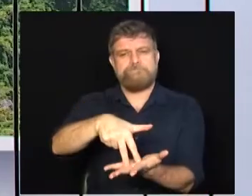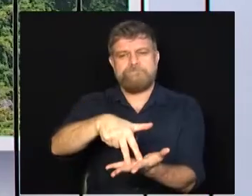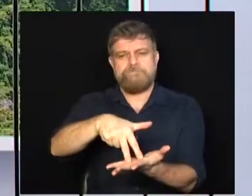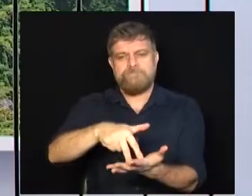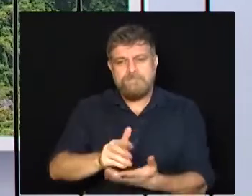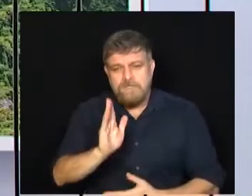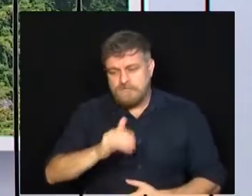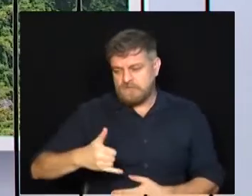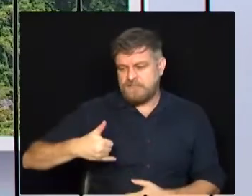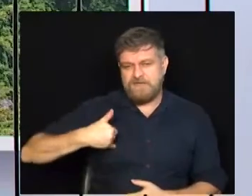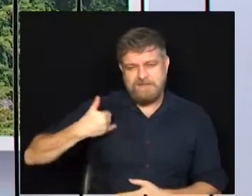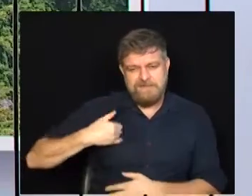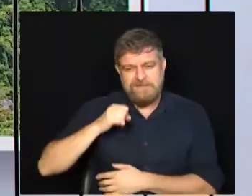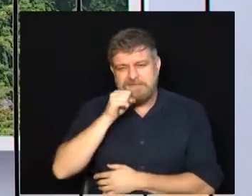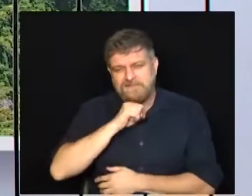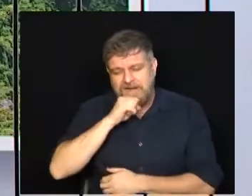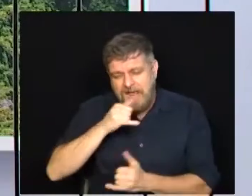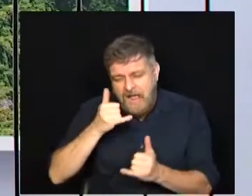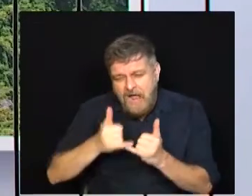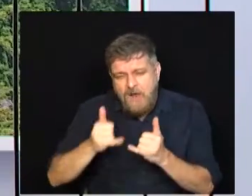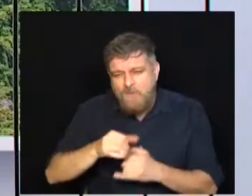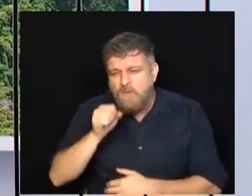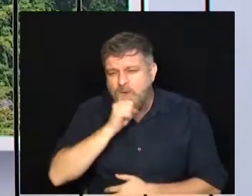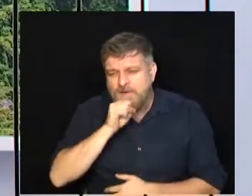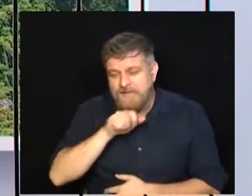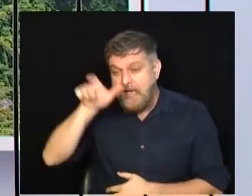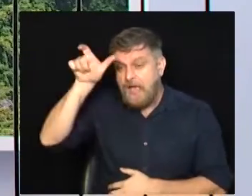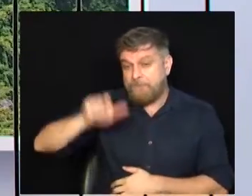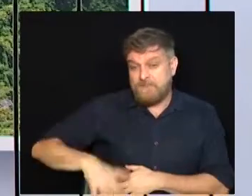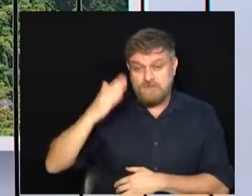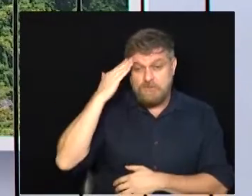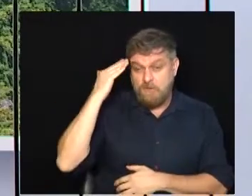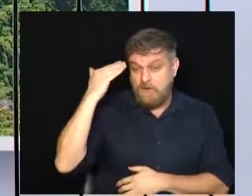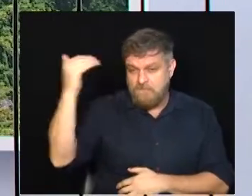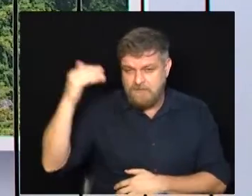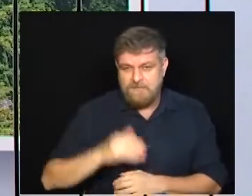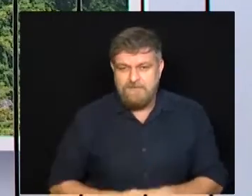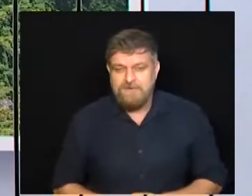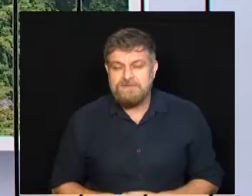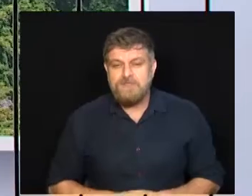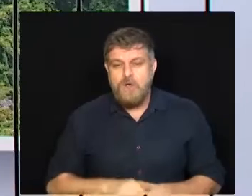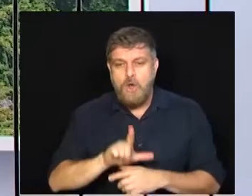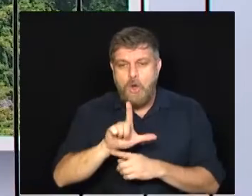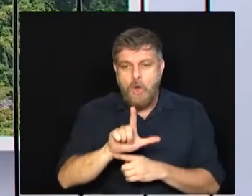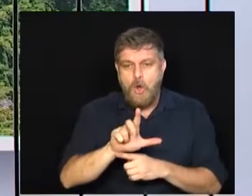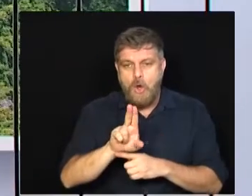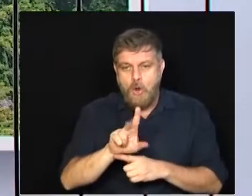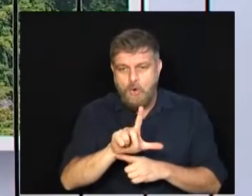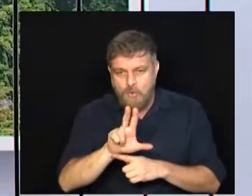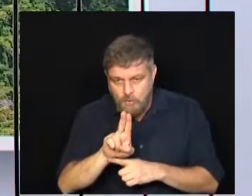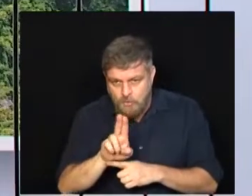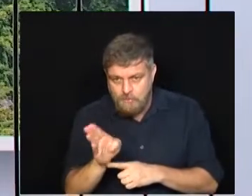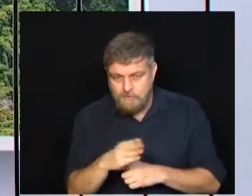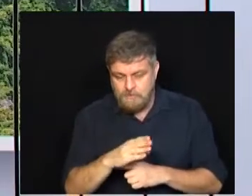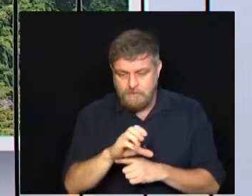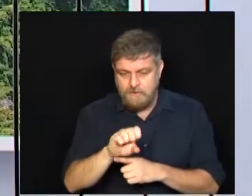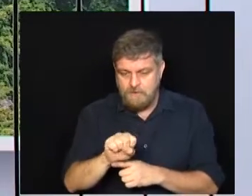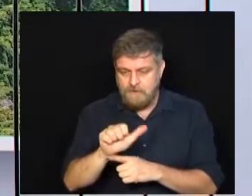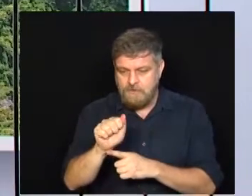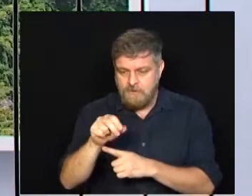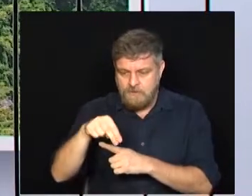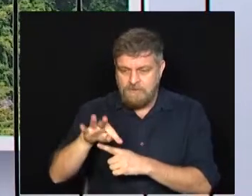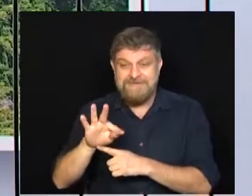na meia-idade, quase na velhice. A gente tem casos de famosos, né, como o caso do Lulu Santos, que aconteceu, Lulu Santos,